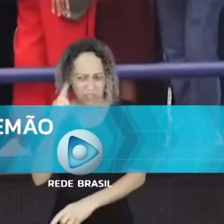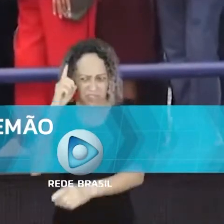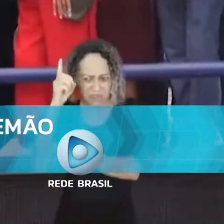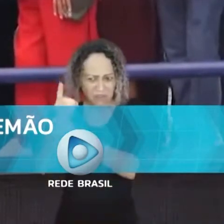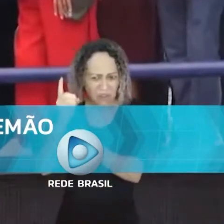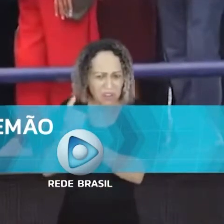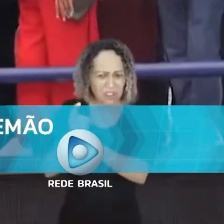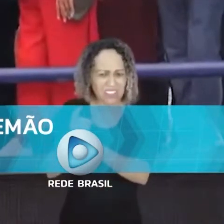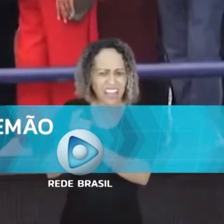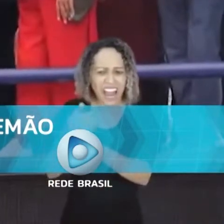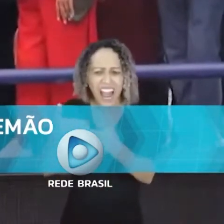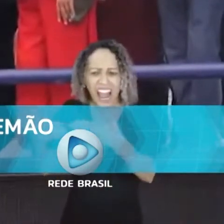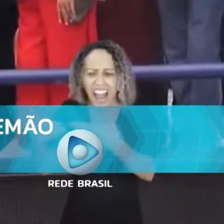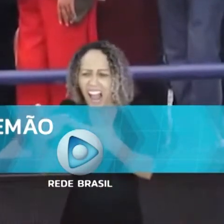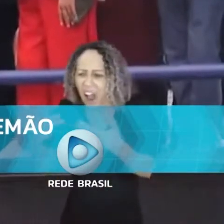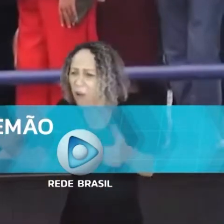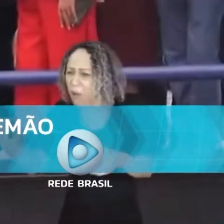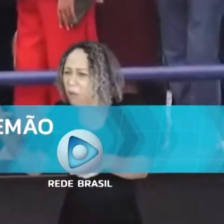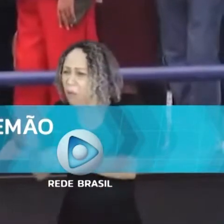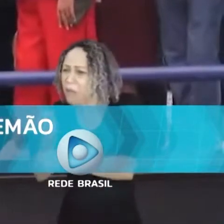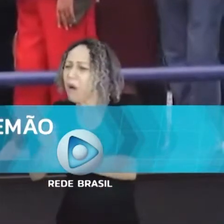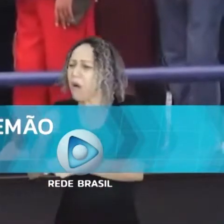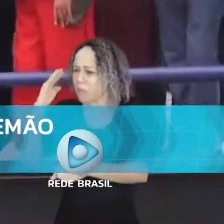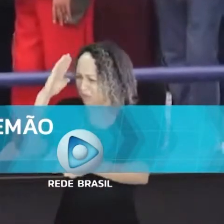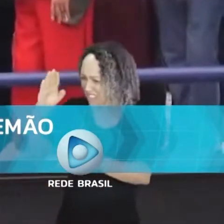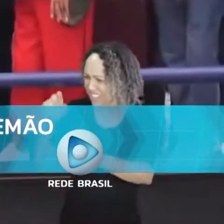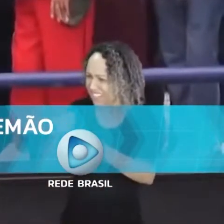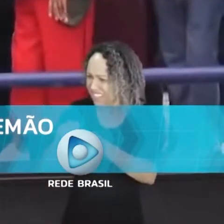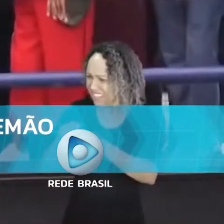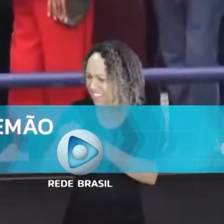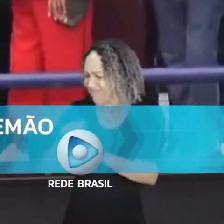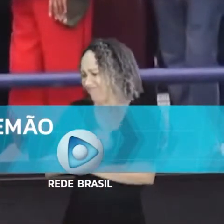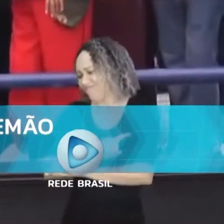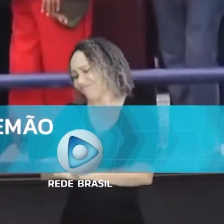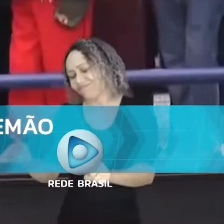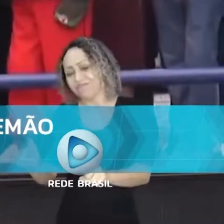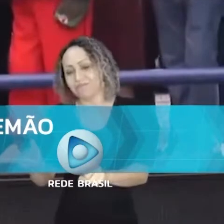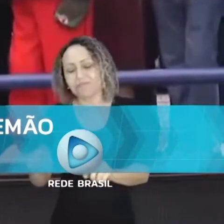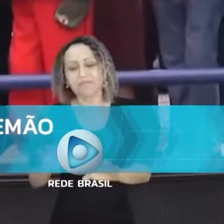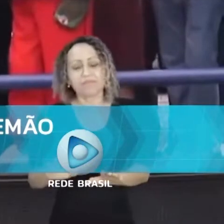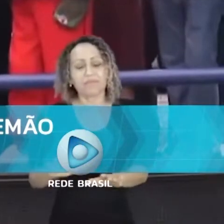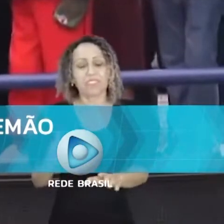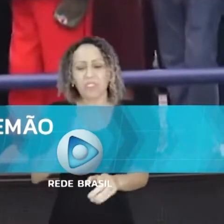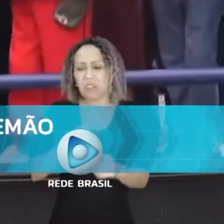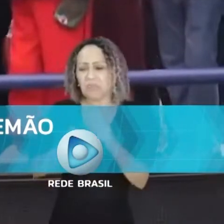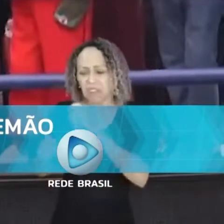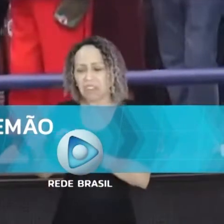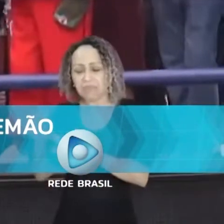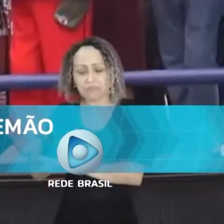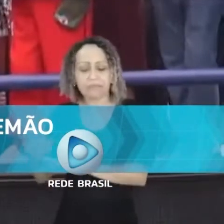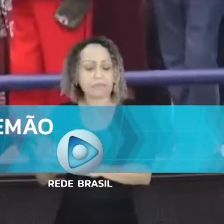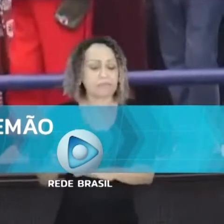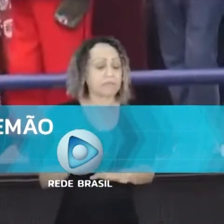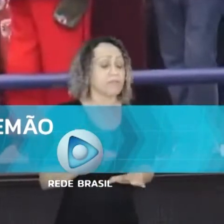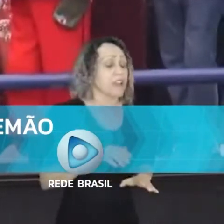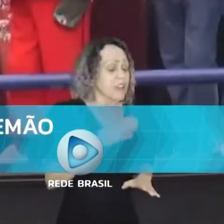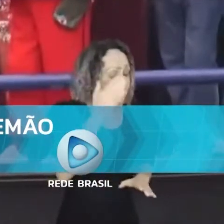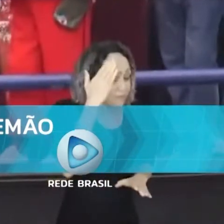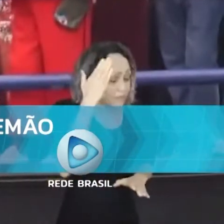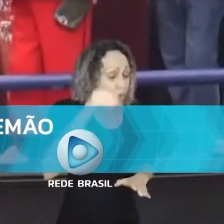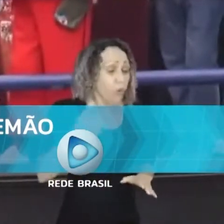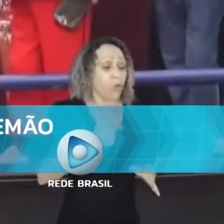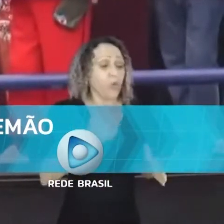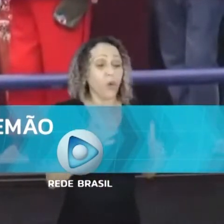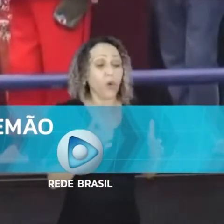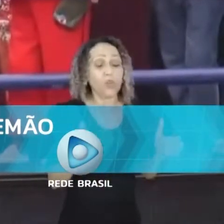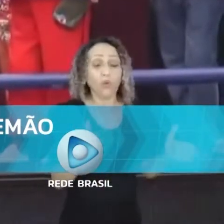contando mentiras todo santo dia. Eu tenho noção do que foi o nosso governo.